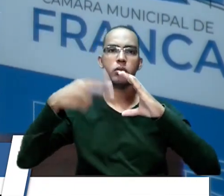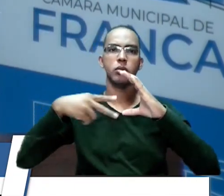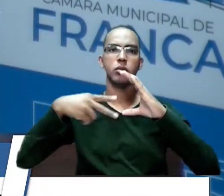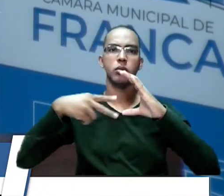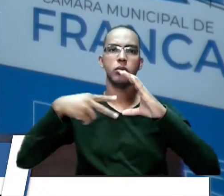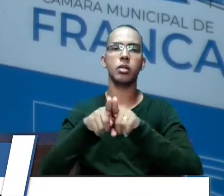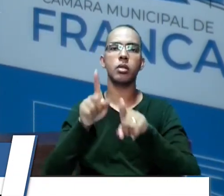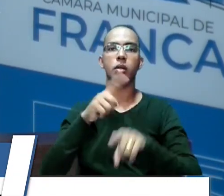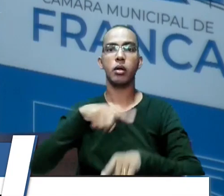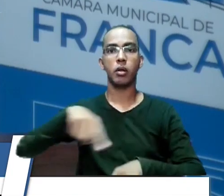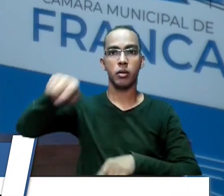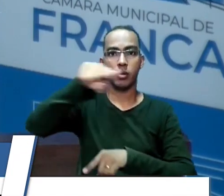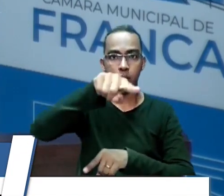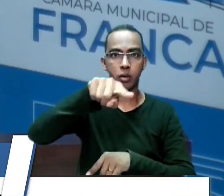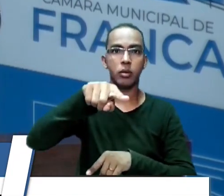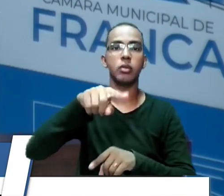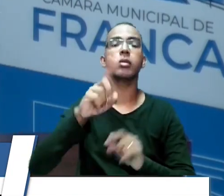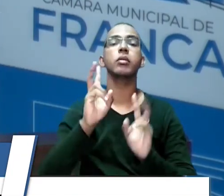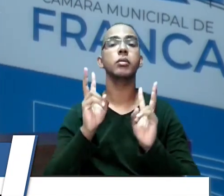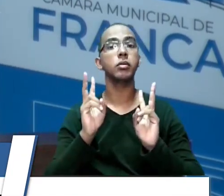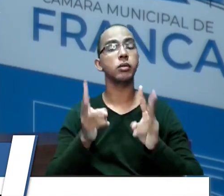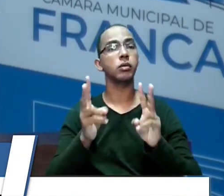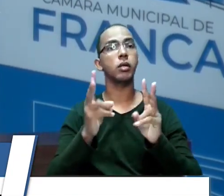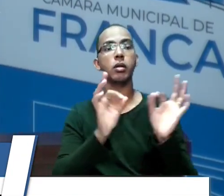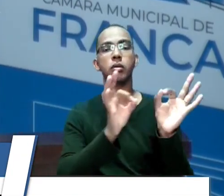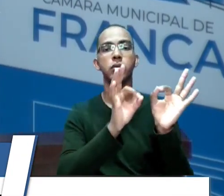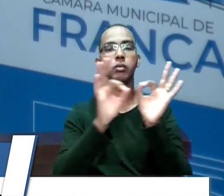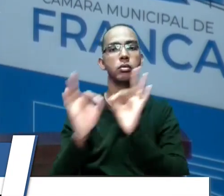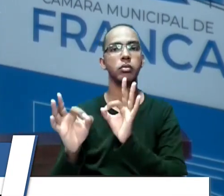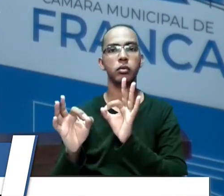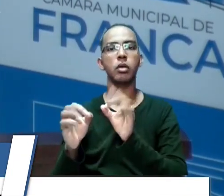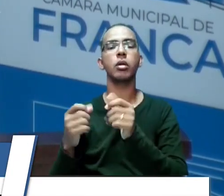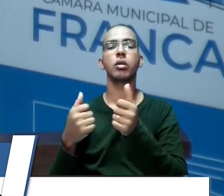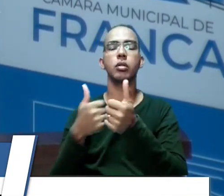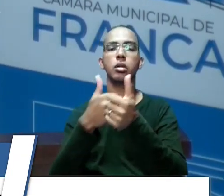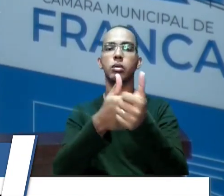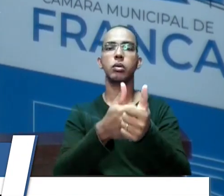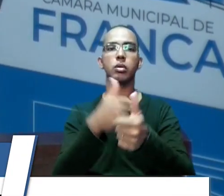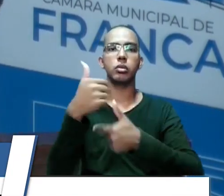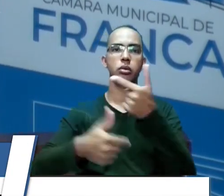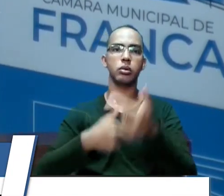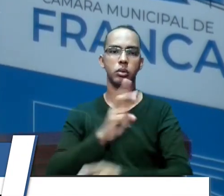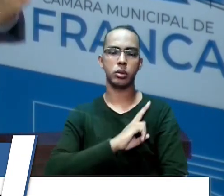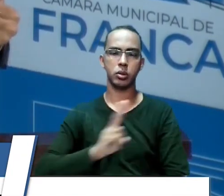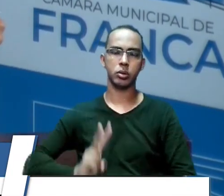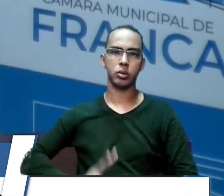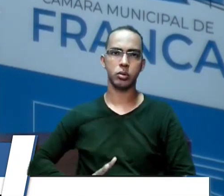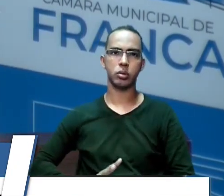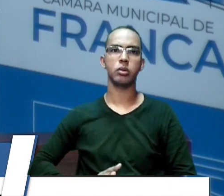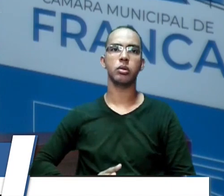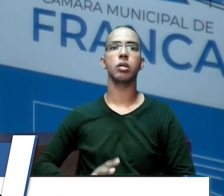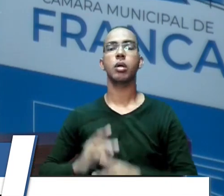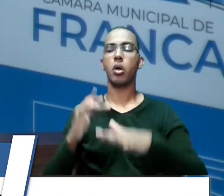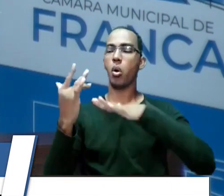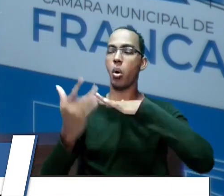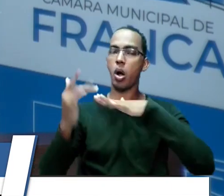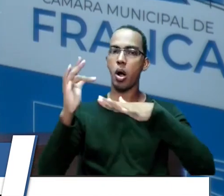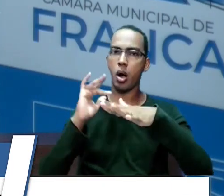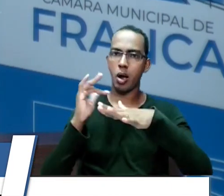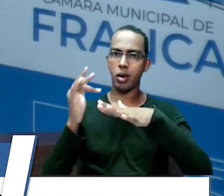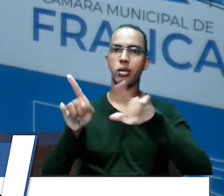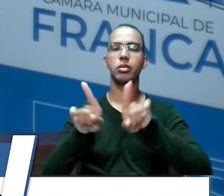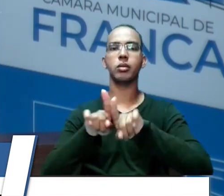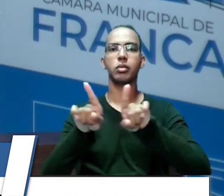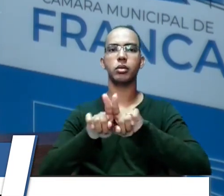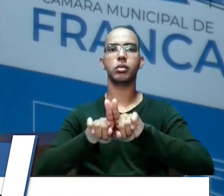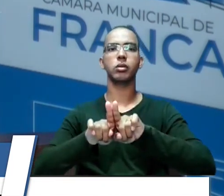você que sempre tem acompanhado os trabalhos dos vereadores via redes sociais e via